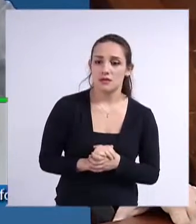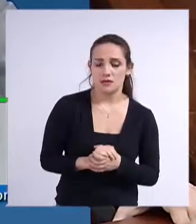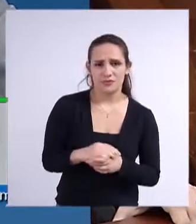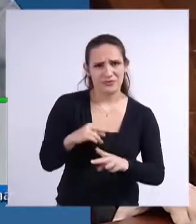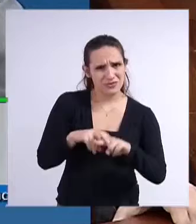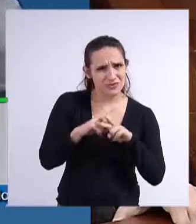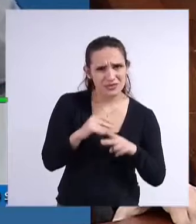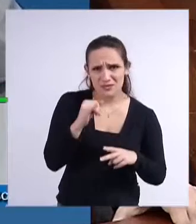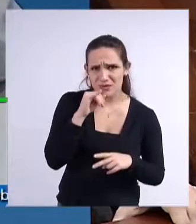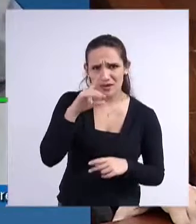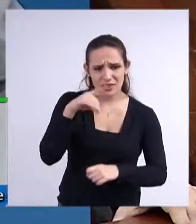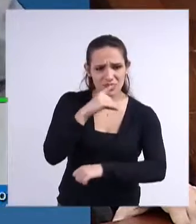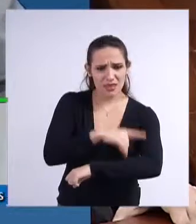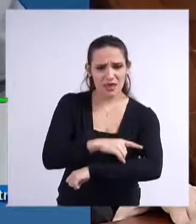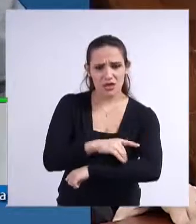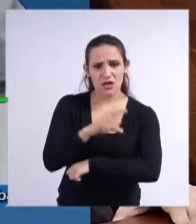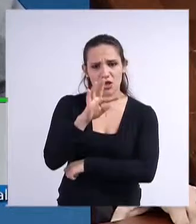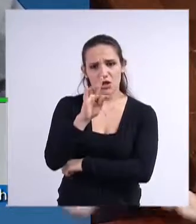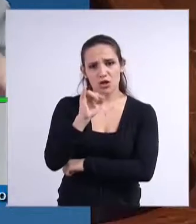dengue tipo 2